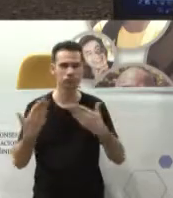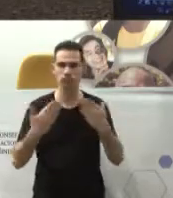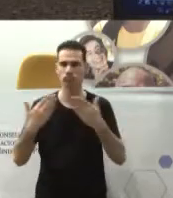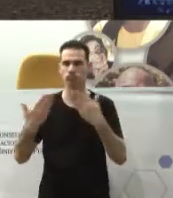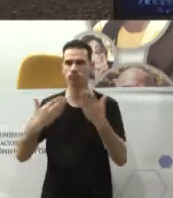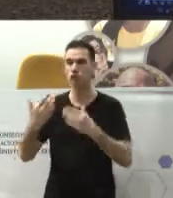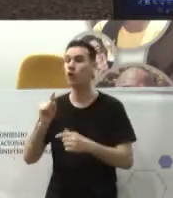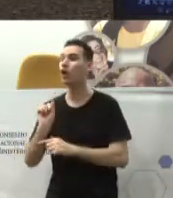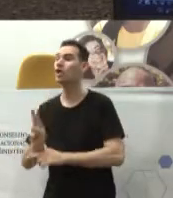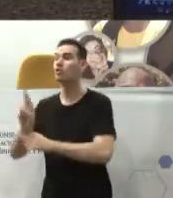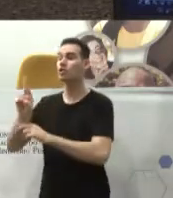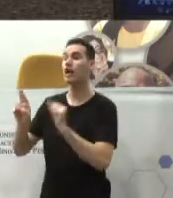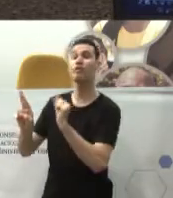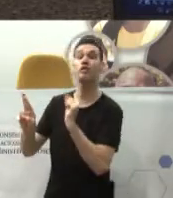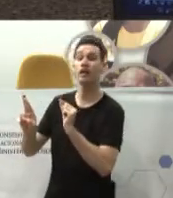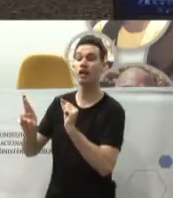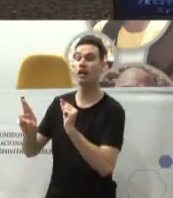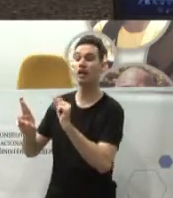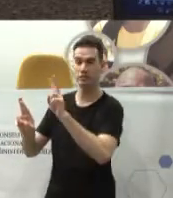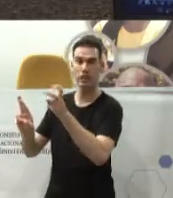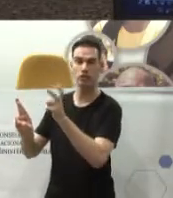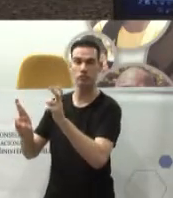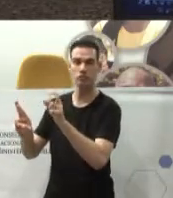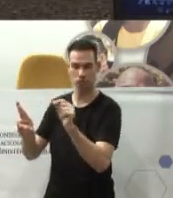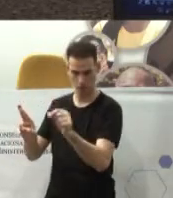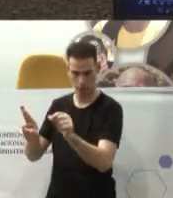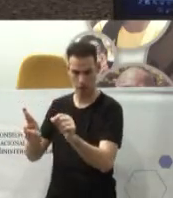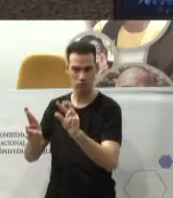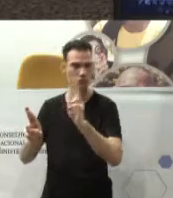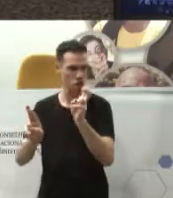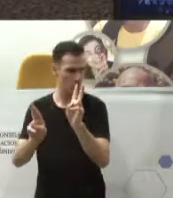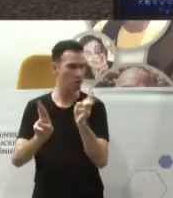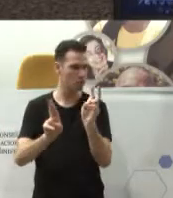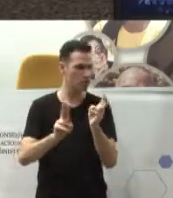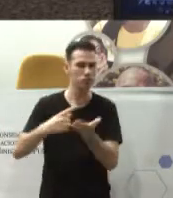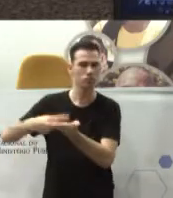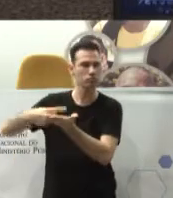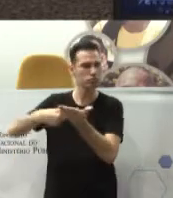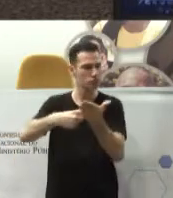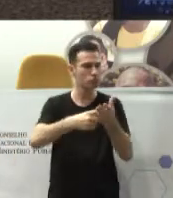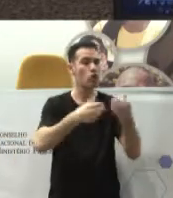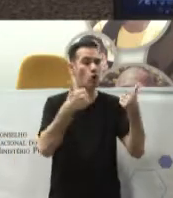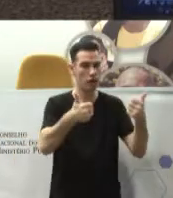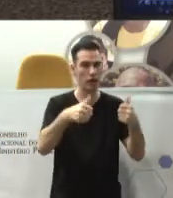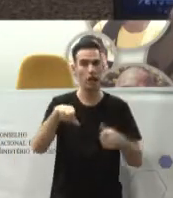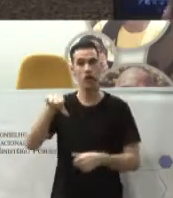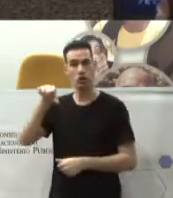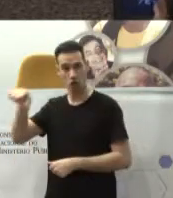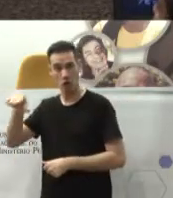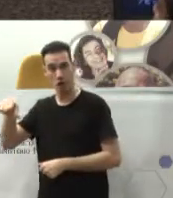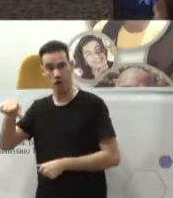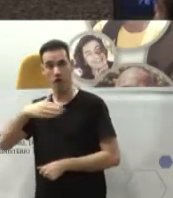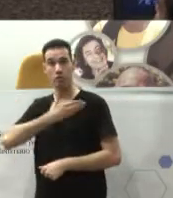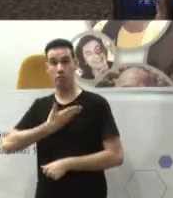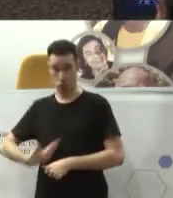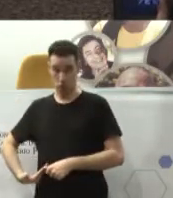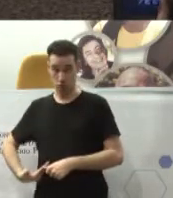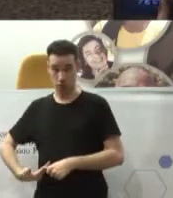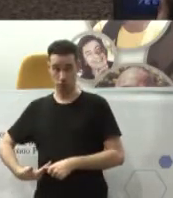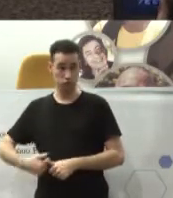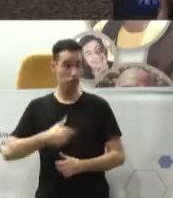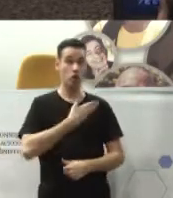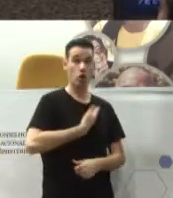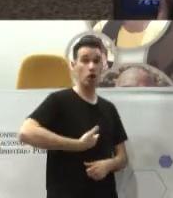é competente para o quê? Temos 9 câmaras de direito público e 9 de direito privado. Saúde